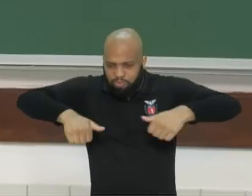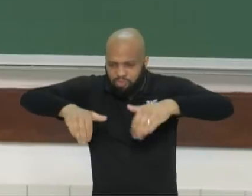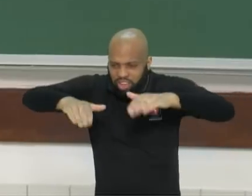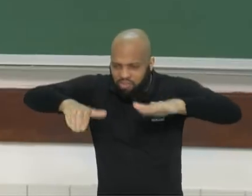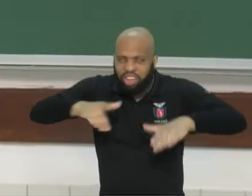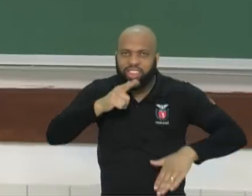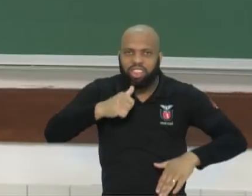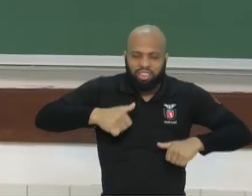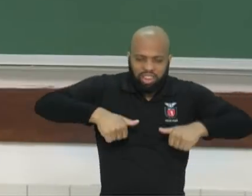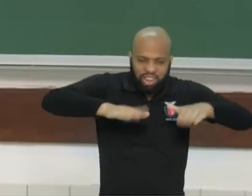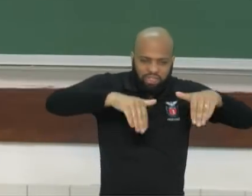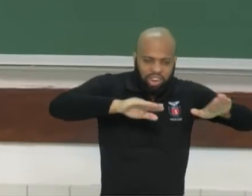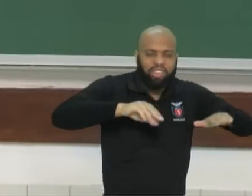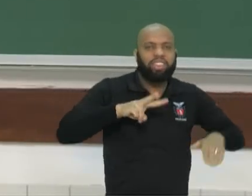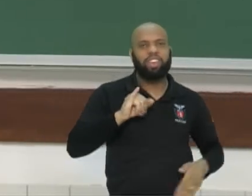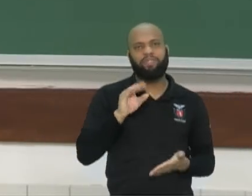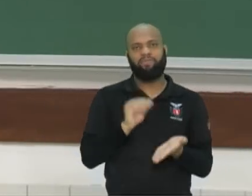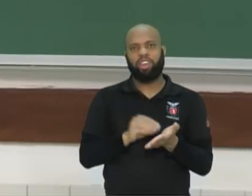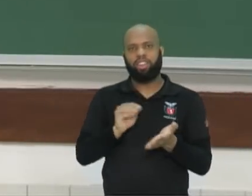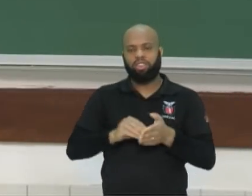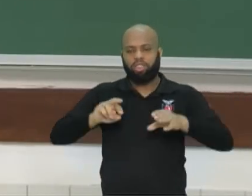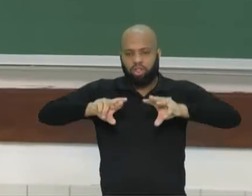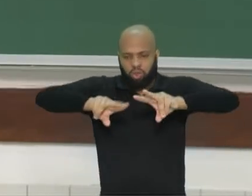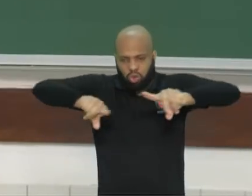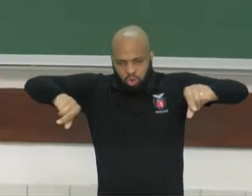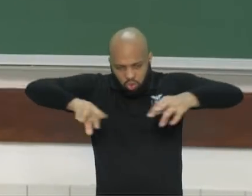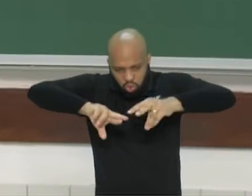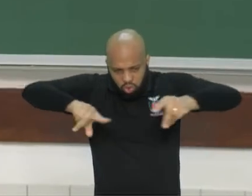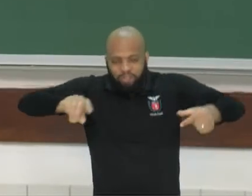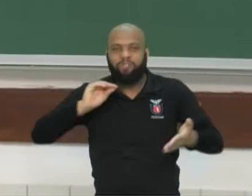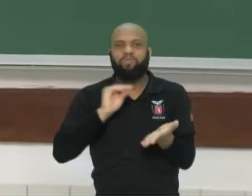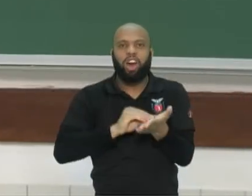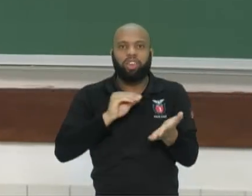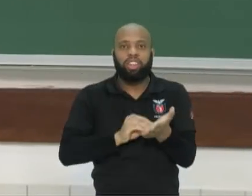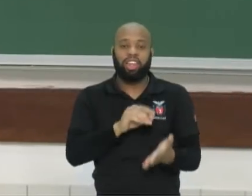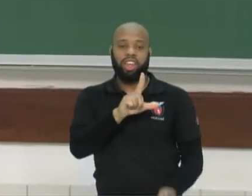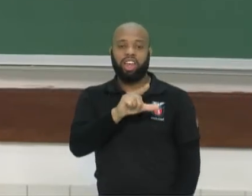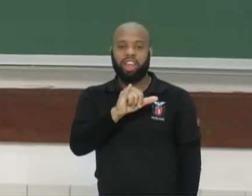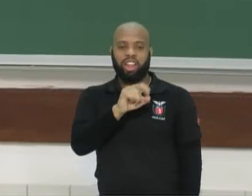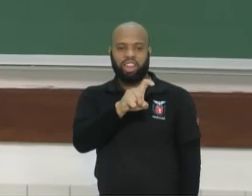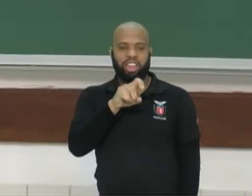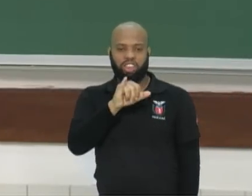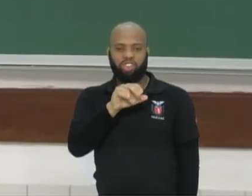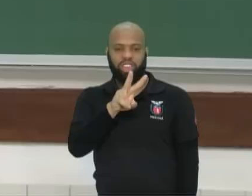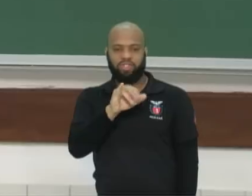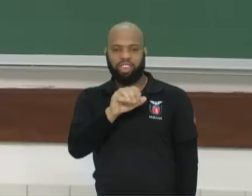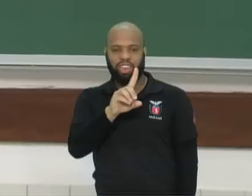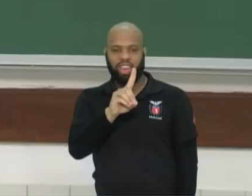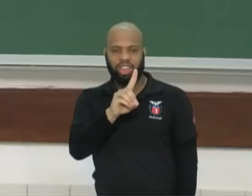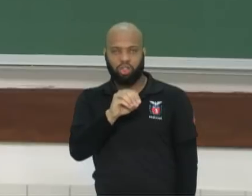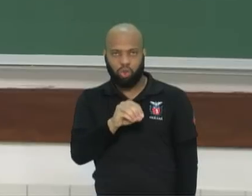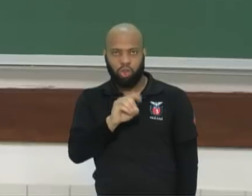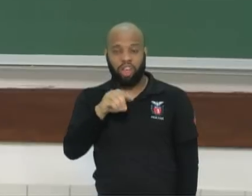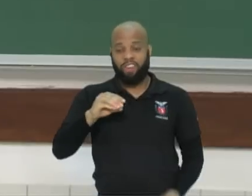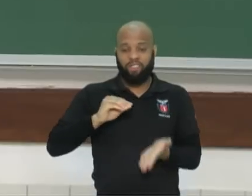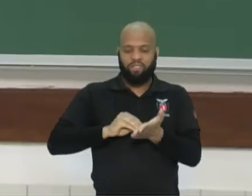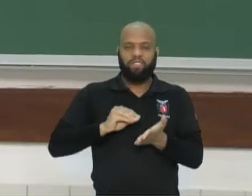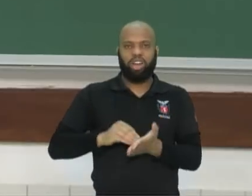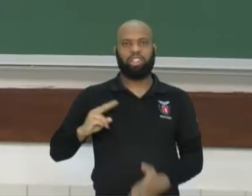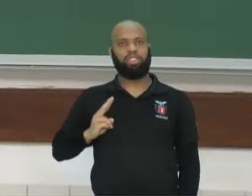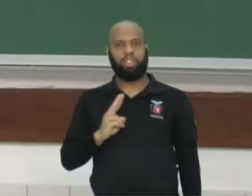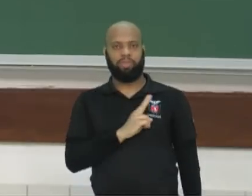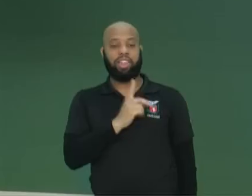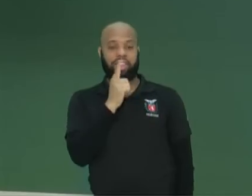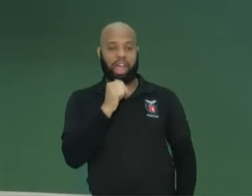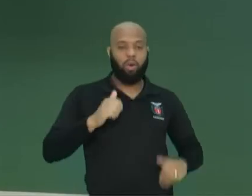vai faltando nutrientes. Então, quando a gente usa essa palavrinha ali, quer dizer que a água vai levando embora os nutrientes do